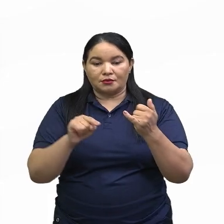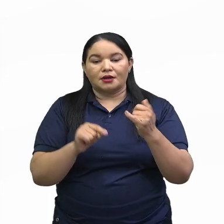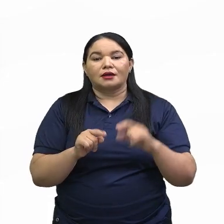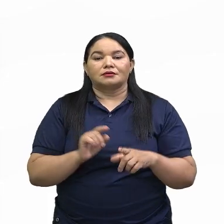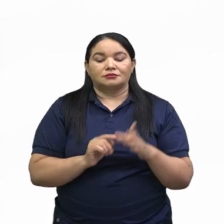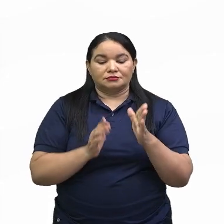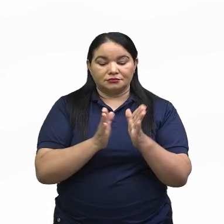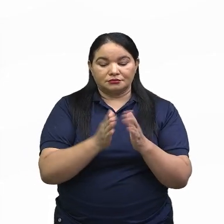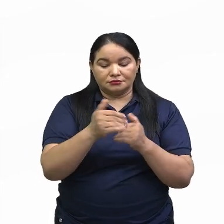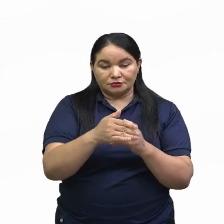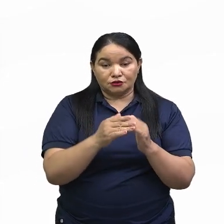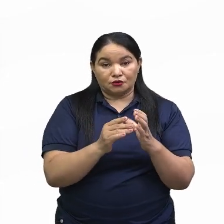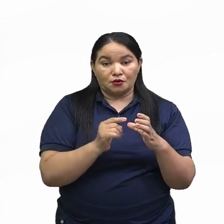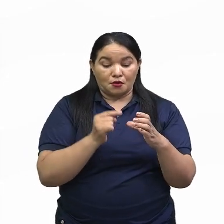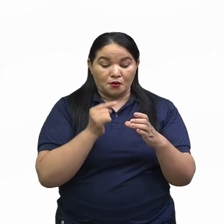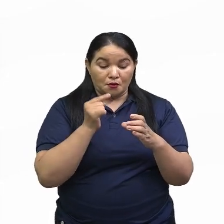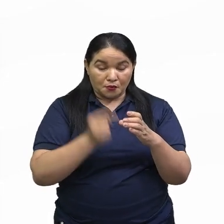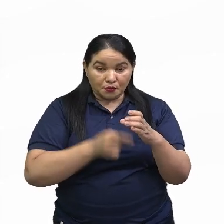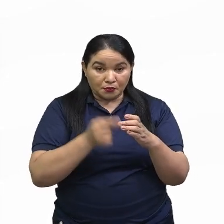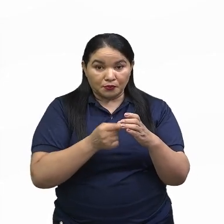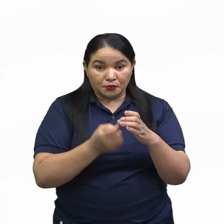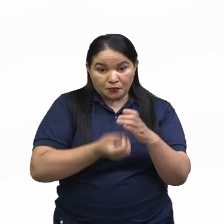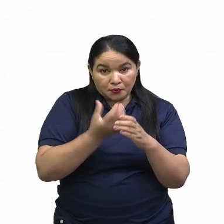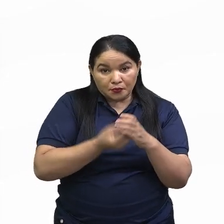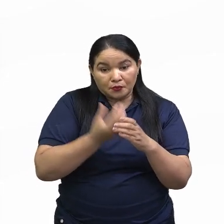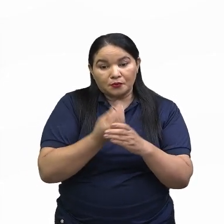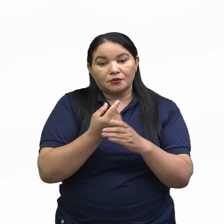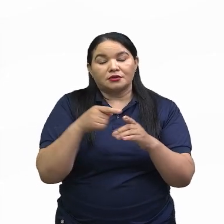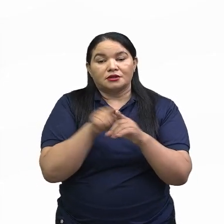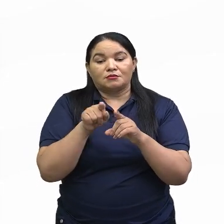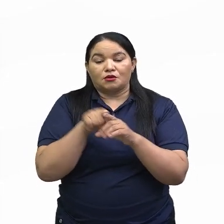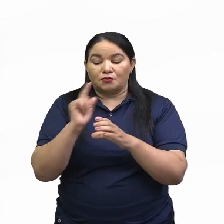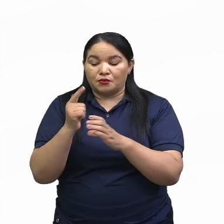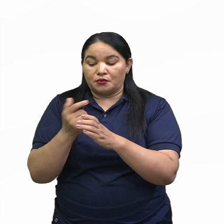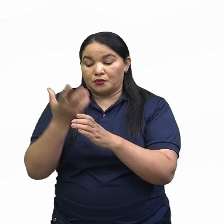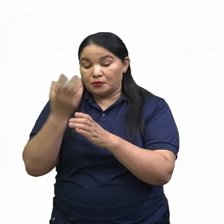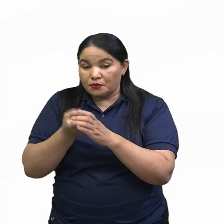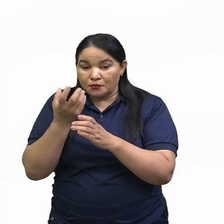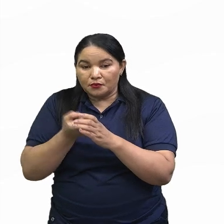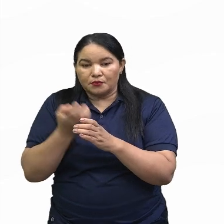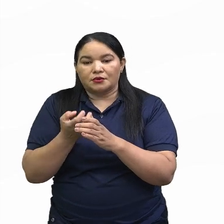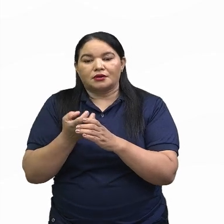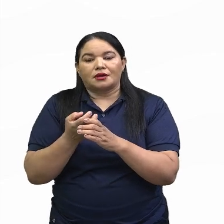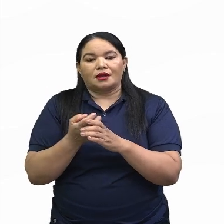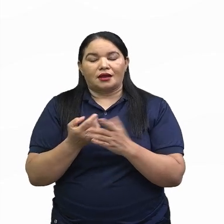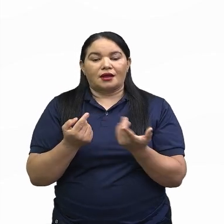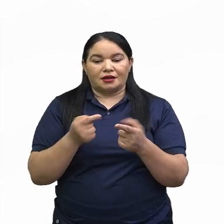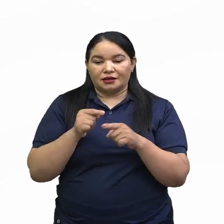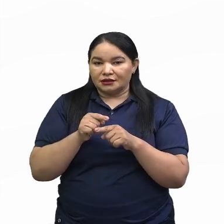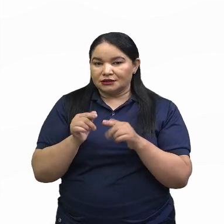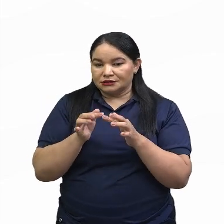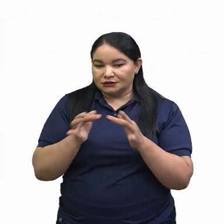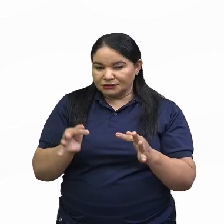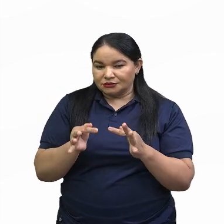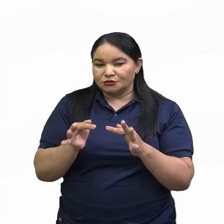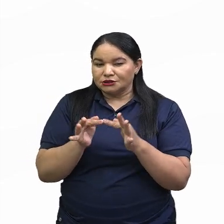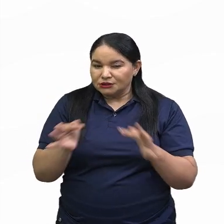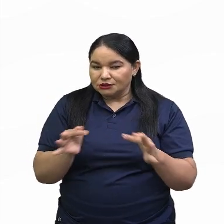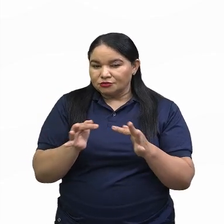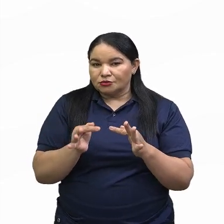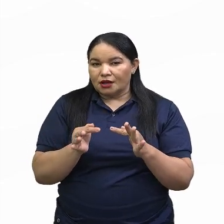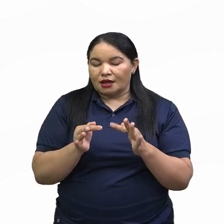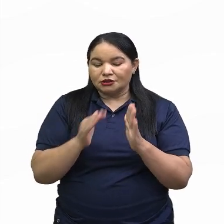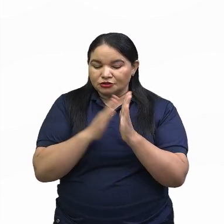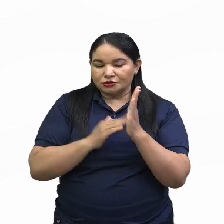e o gerador, que envolve os fios condutores. Claro que nesse esquema aí, neste momento, eu não trouxe a